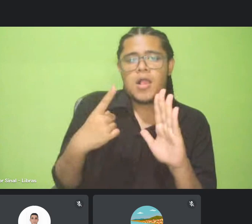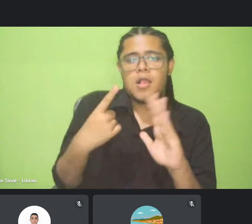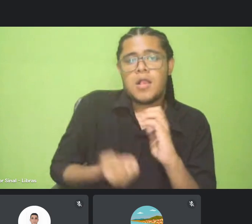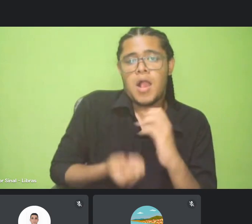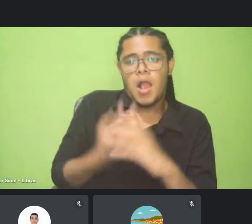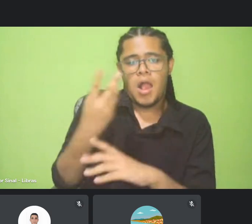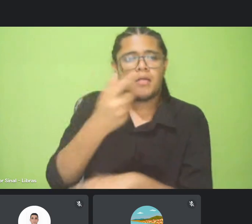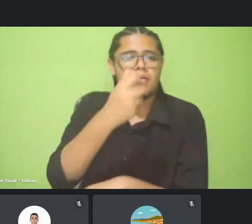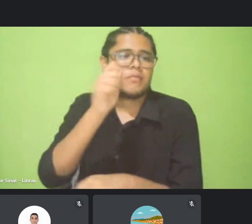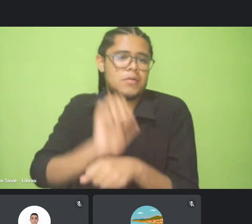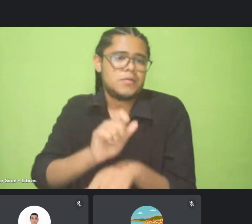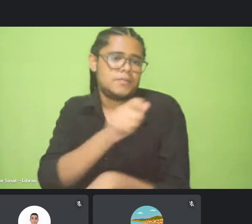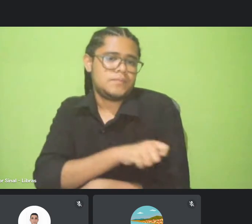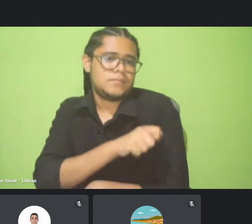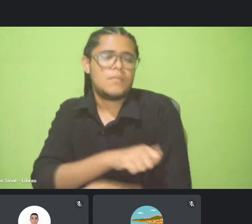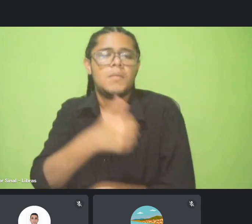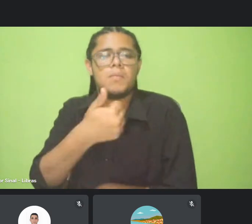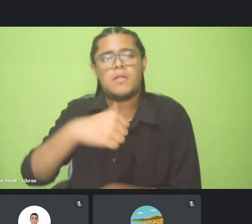aonde